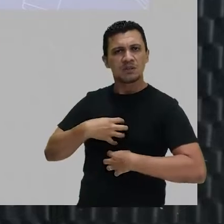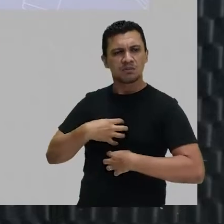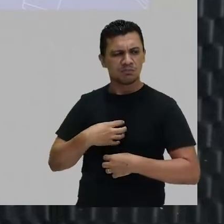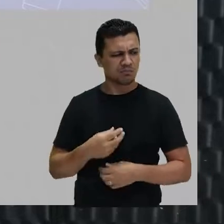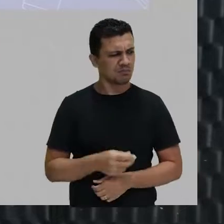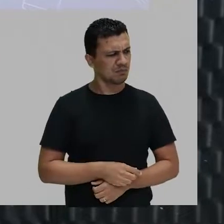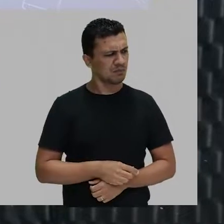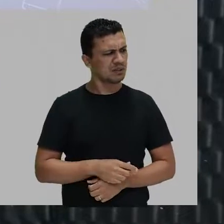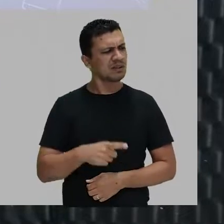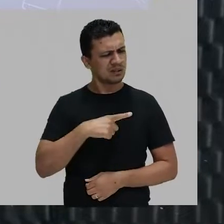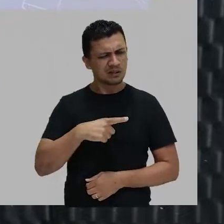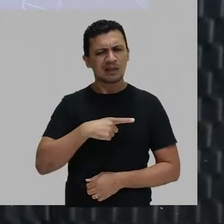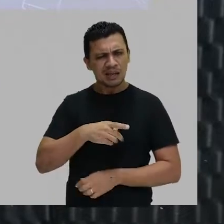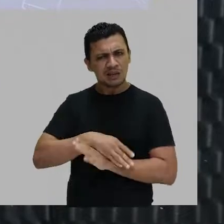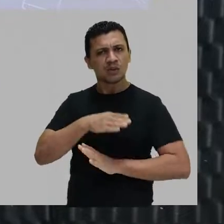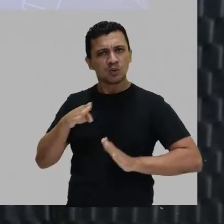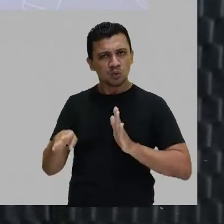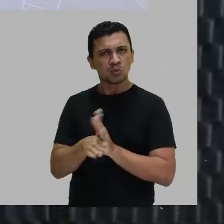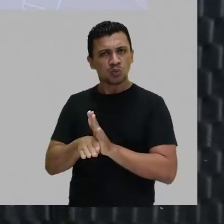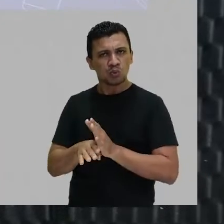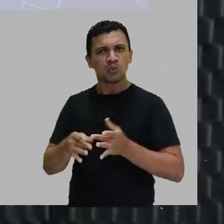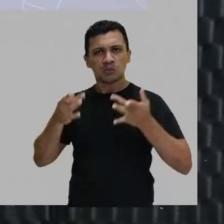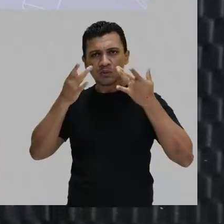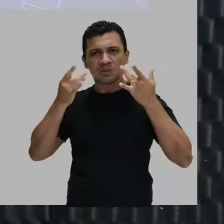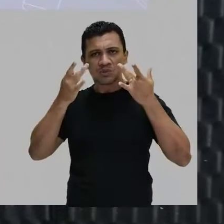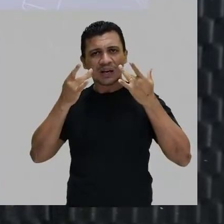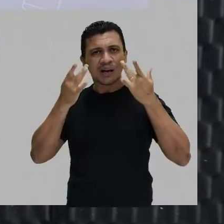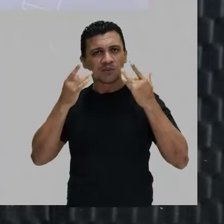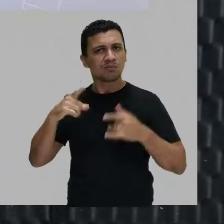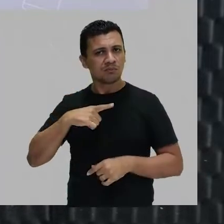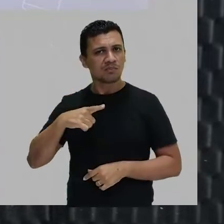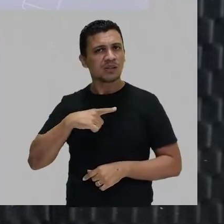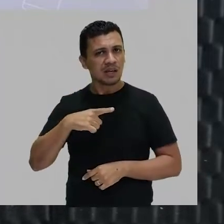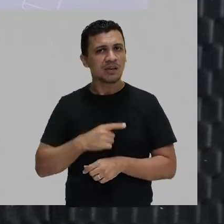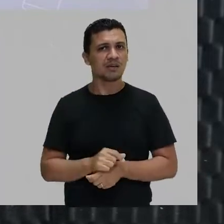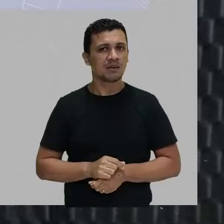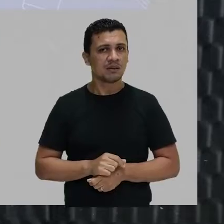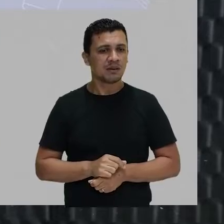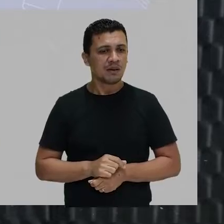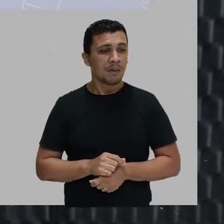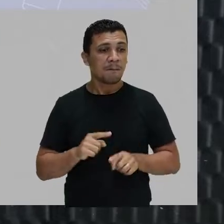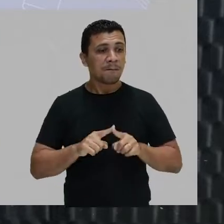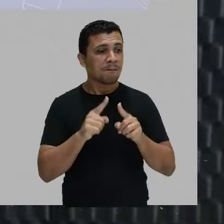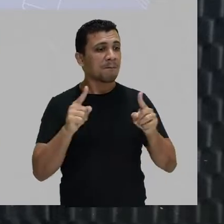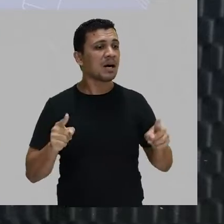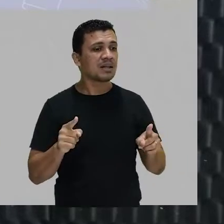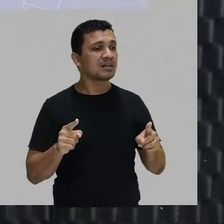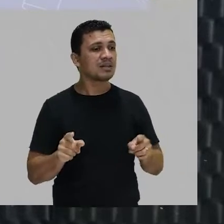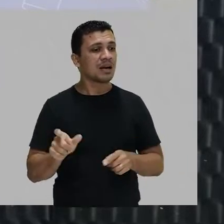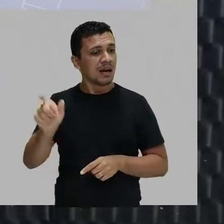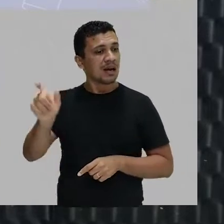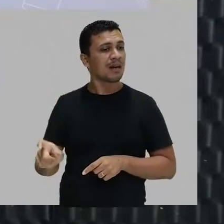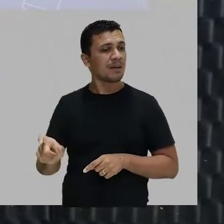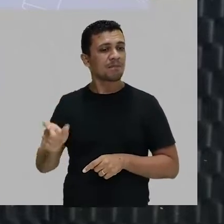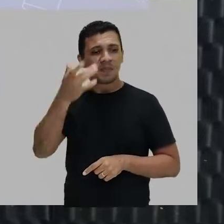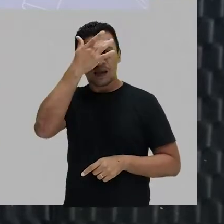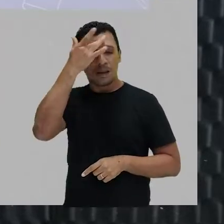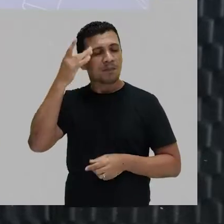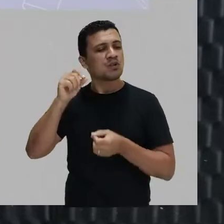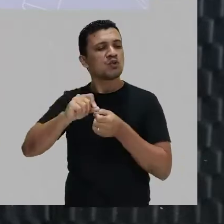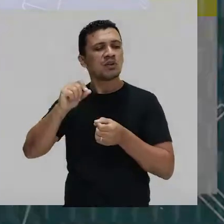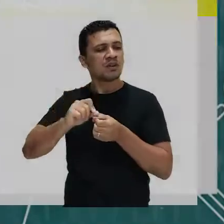tudo tem numa peça de teatro. Na verdade, quem tem que ter noção disso que eu acabei de falar é justamente quem produz o